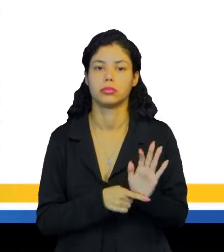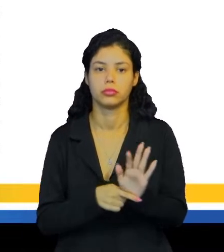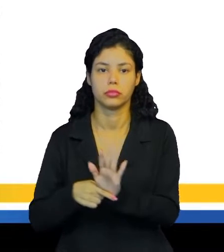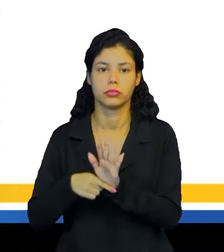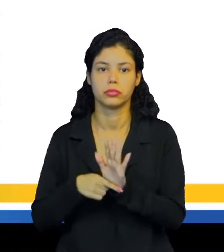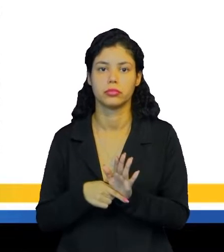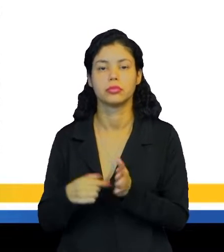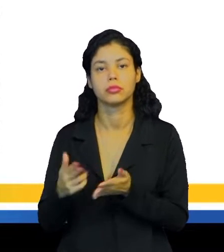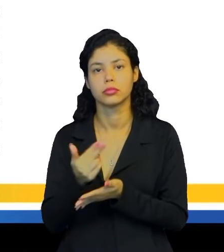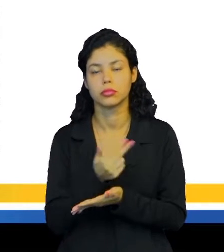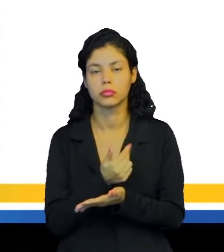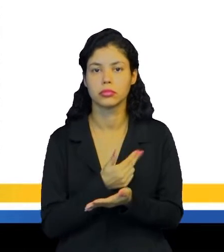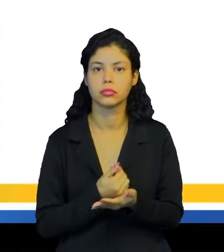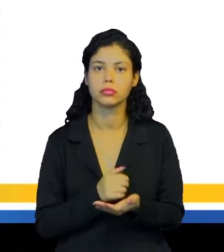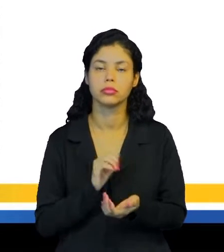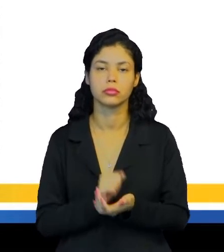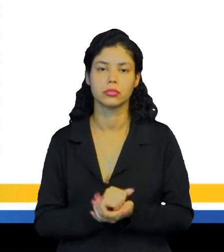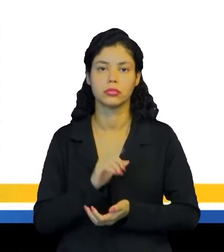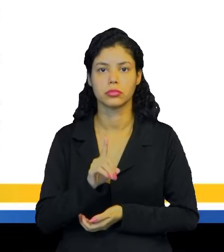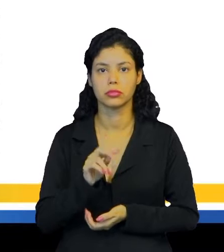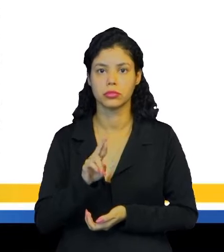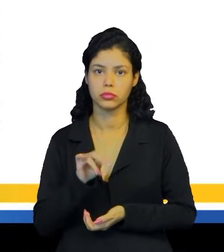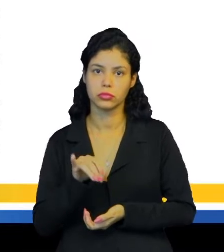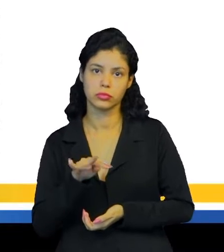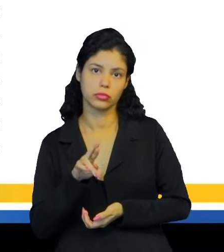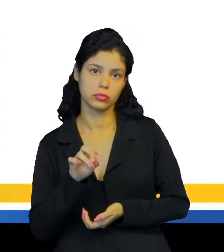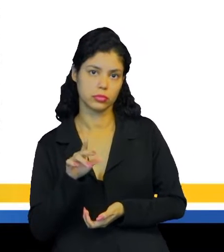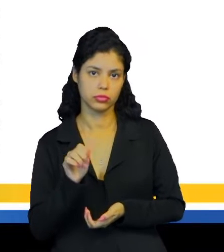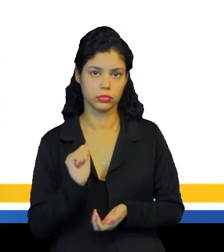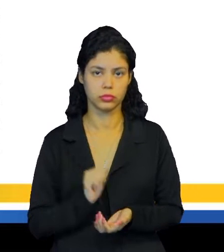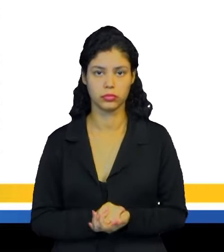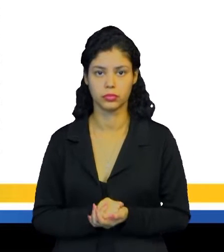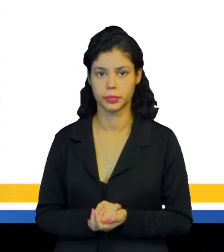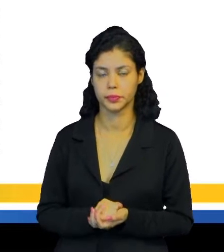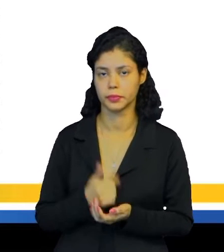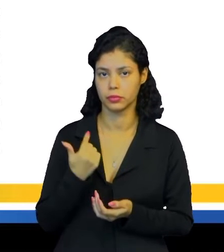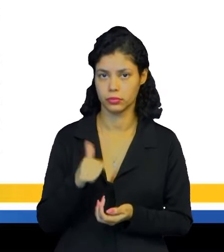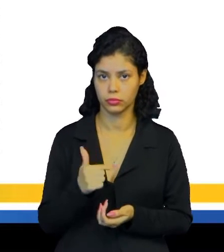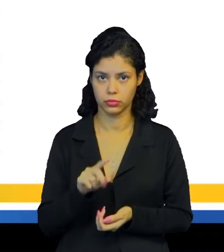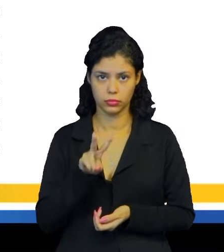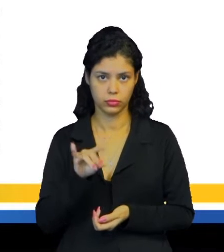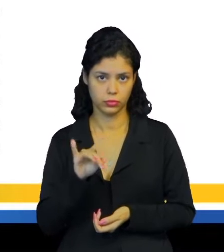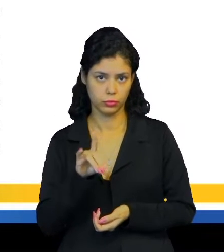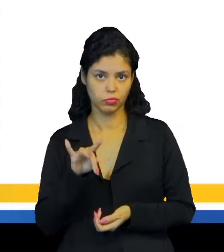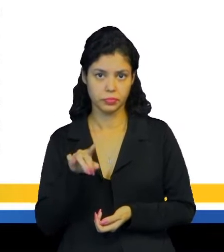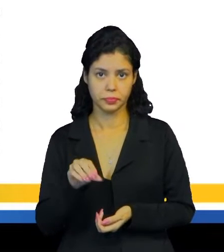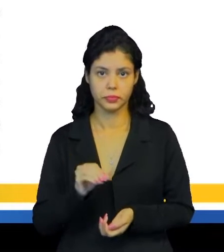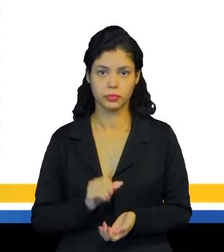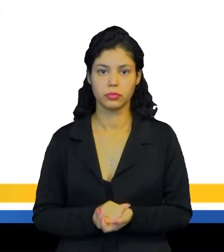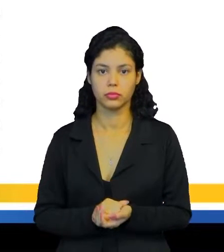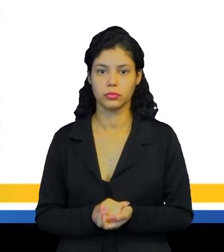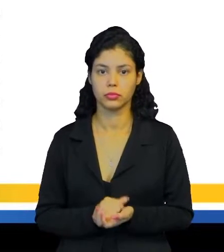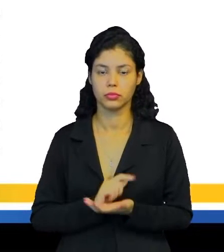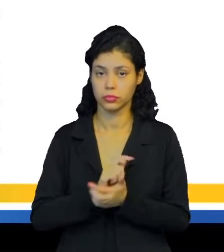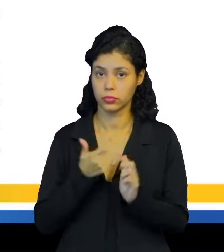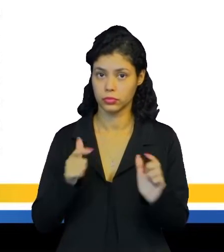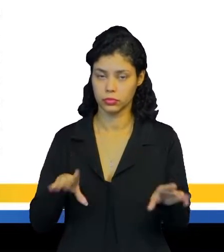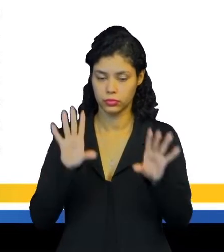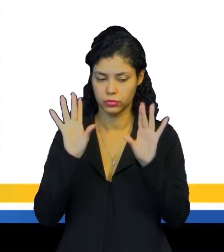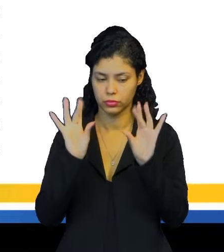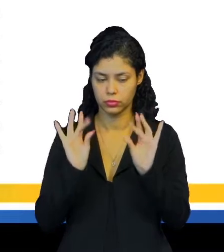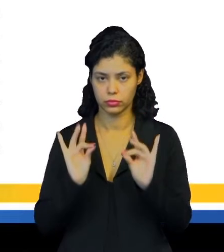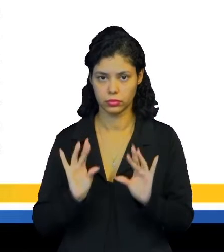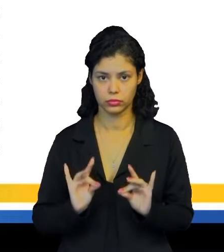na arte dramática. Assim, os cenários realistas são vazios e destituídos de grandes